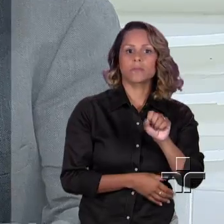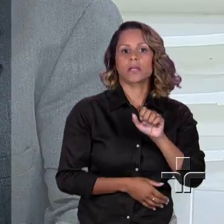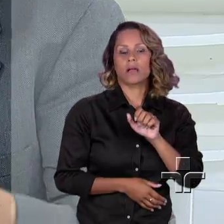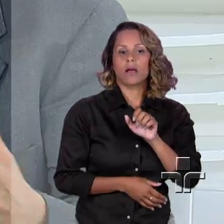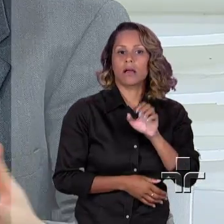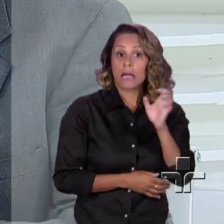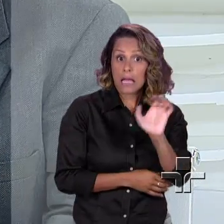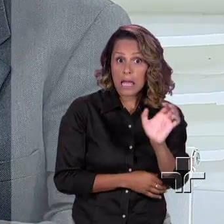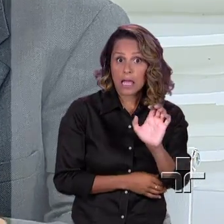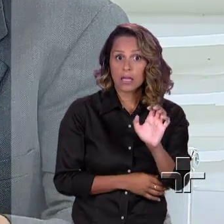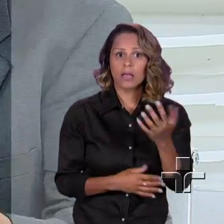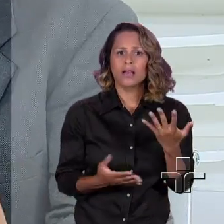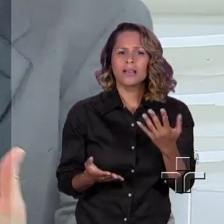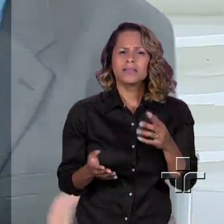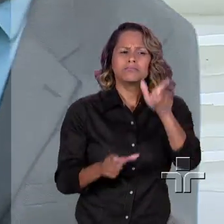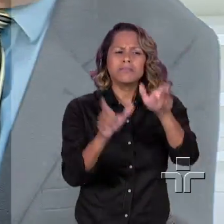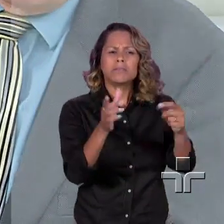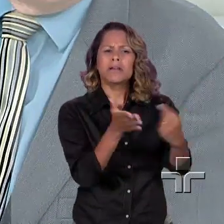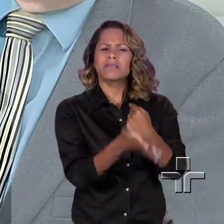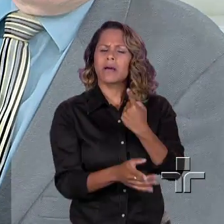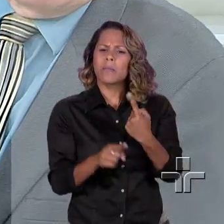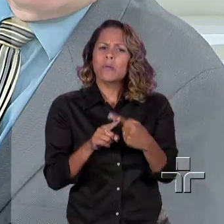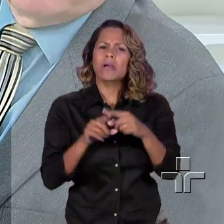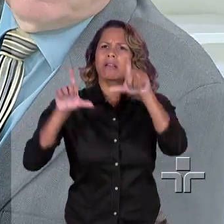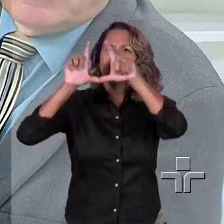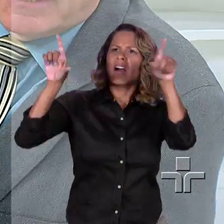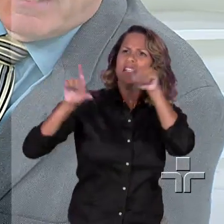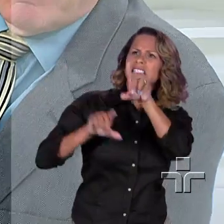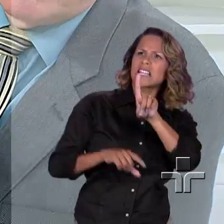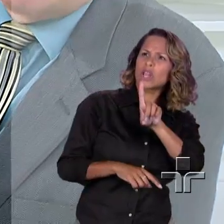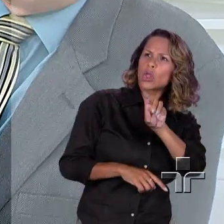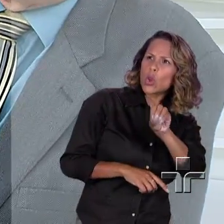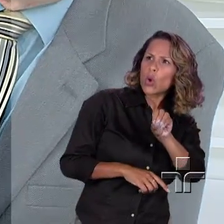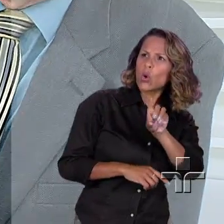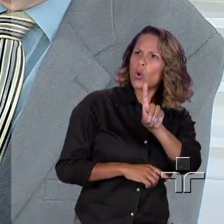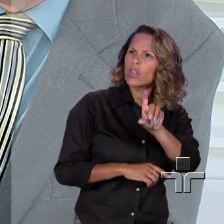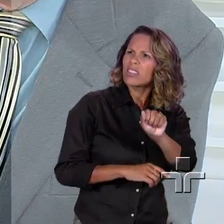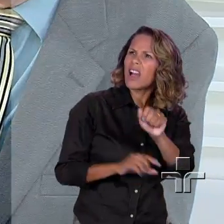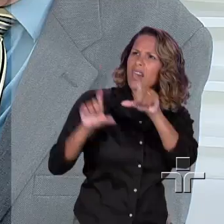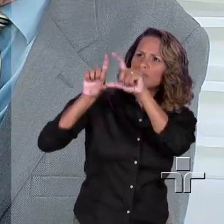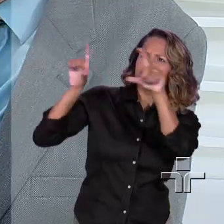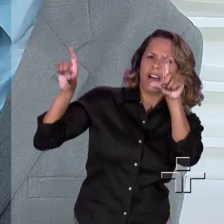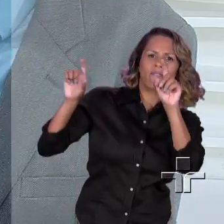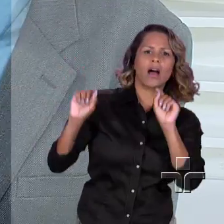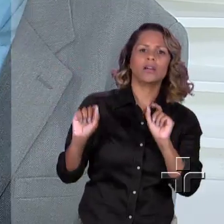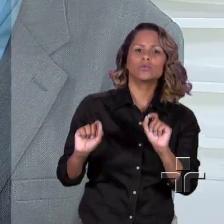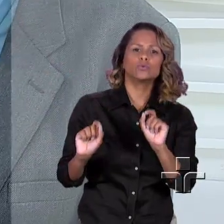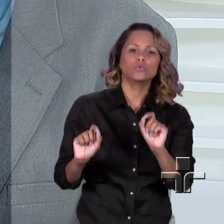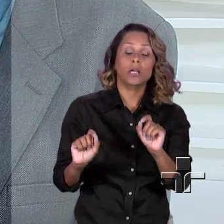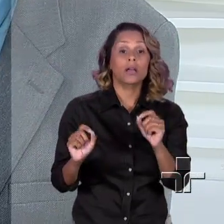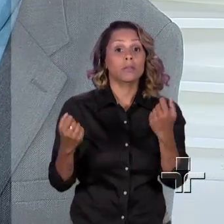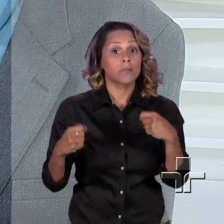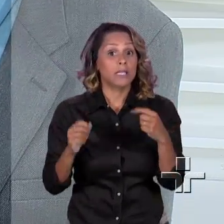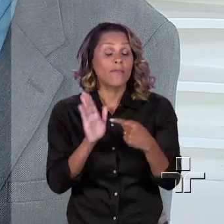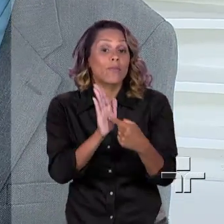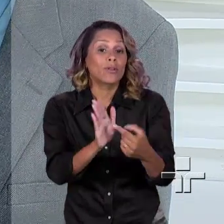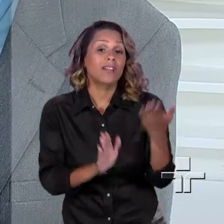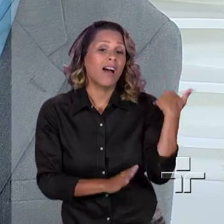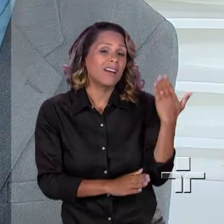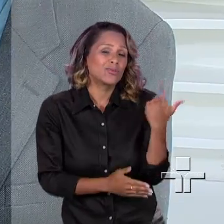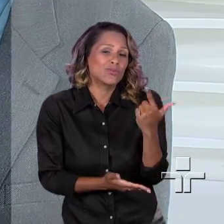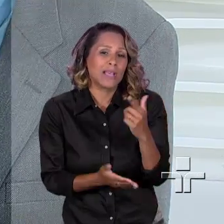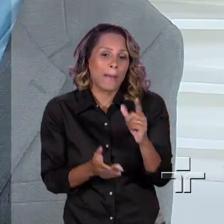Eu disse, não, porque não existia roubo naquela época, então a gente tinha que inventar uma maneira de indicar que tinha mulheres,